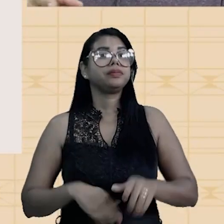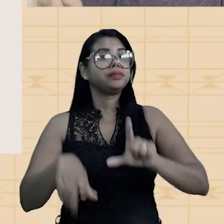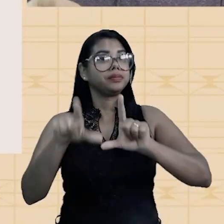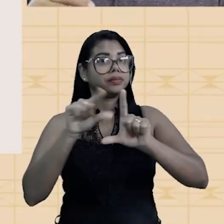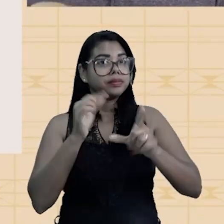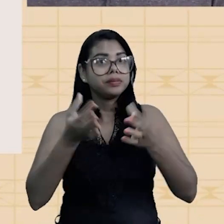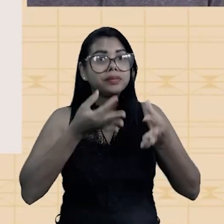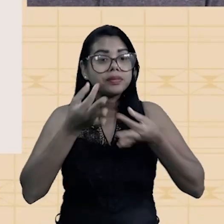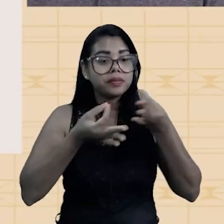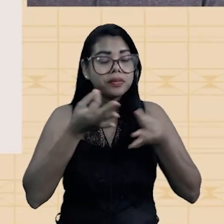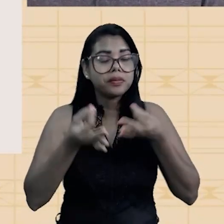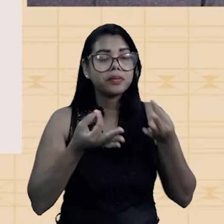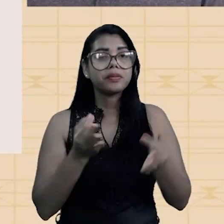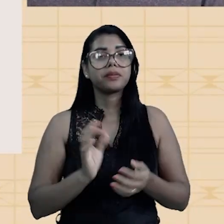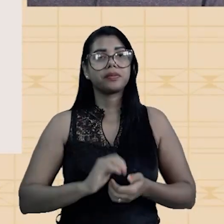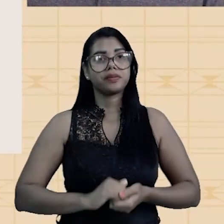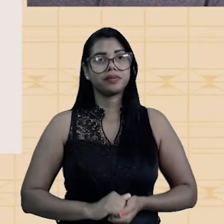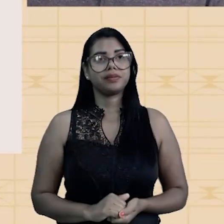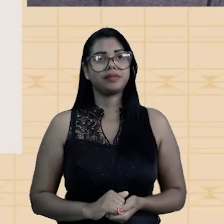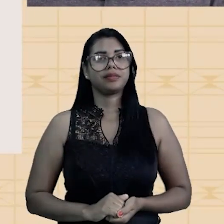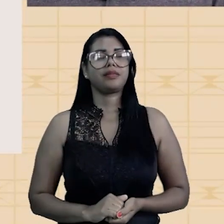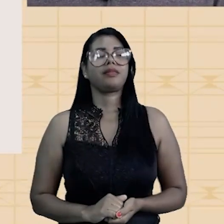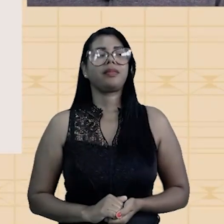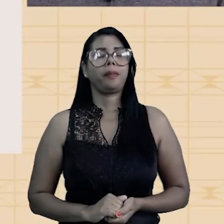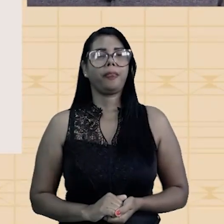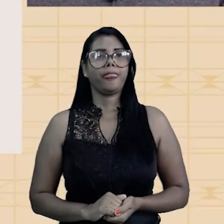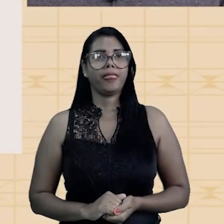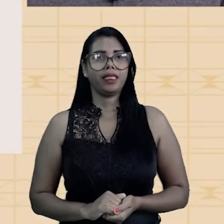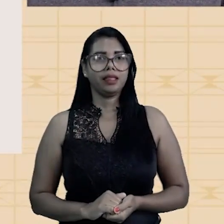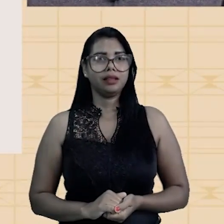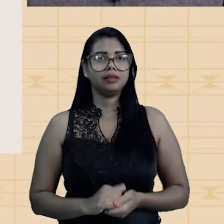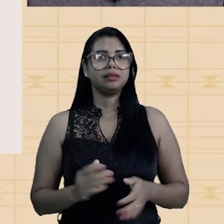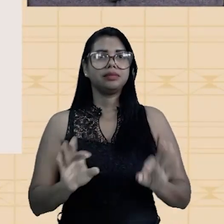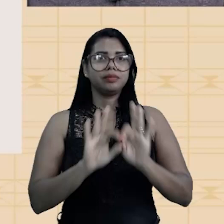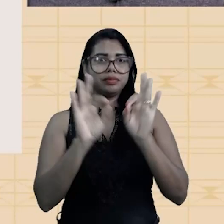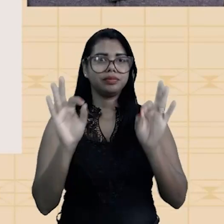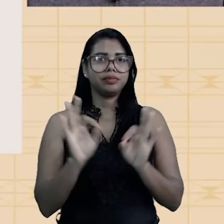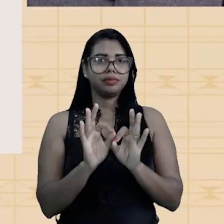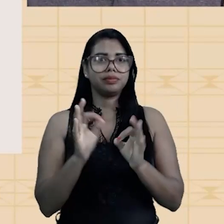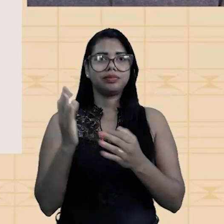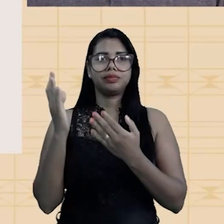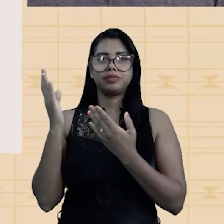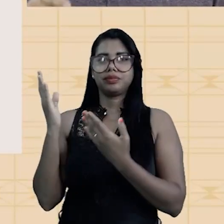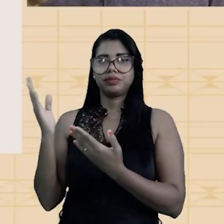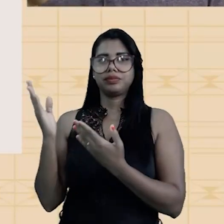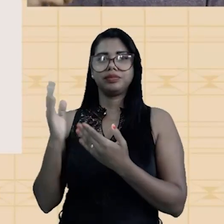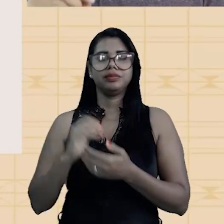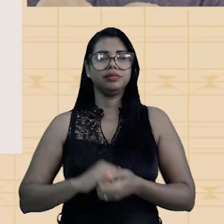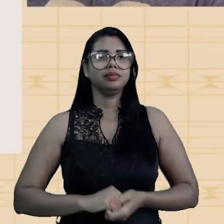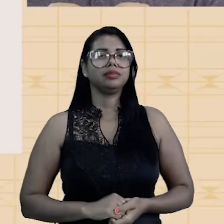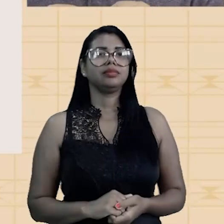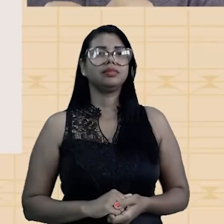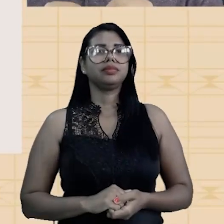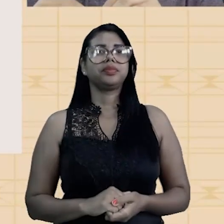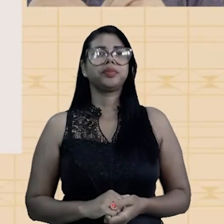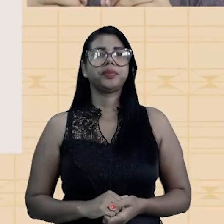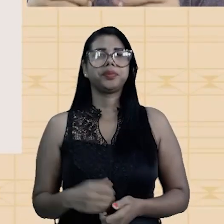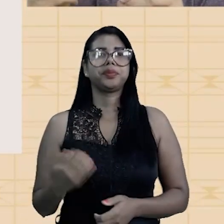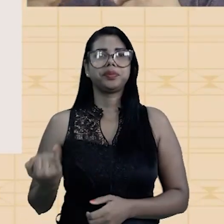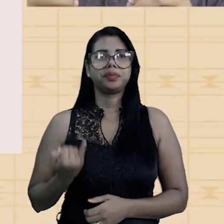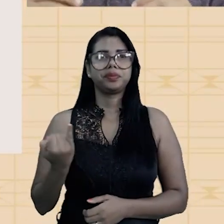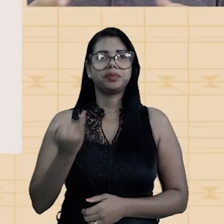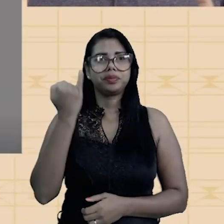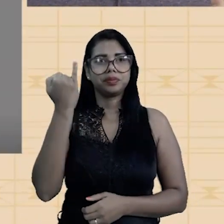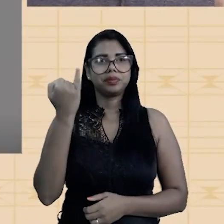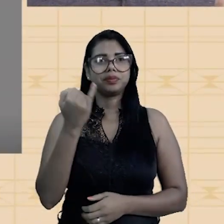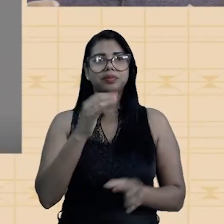utiliza. E depois ela comprova aí com a citação de José Murilo de Carvalho. Então, é muito importante o seguinte, veja, em